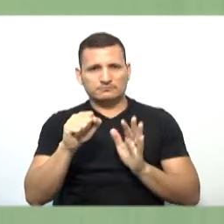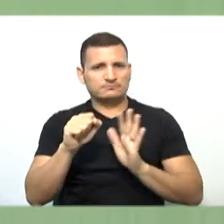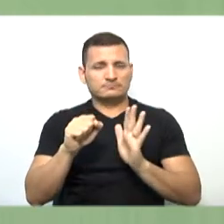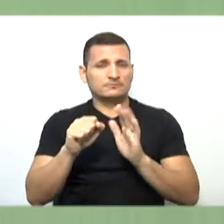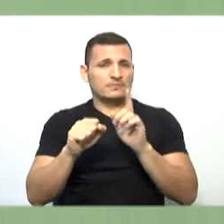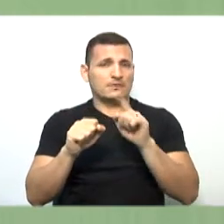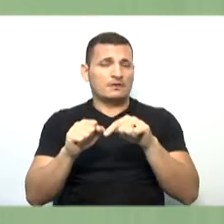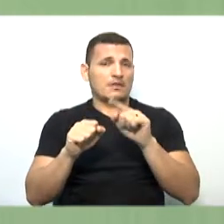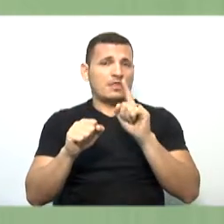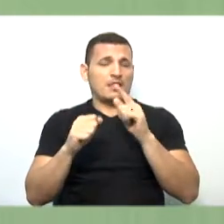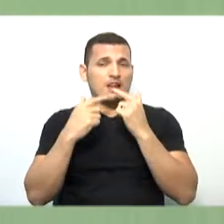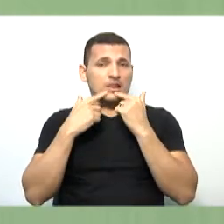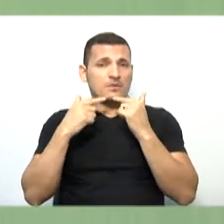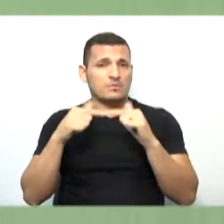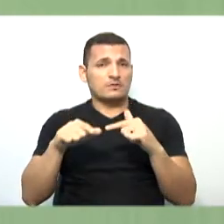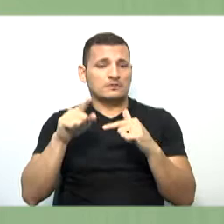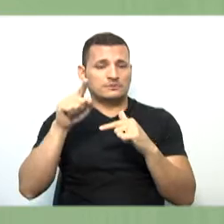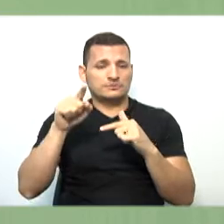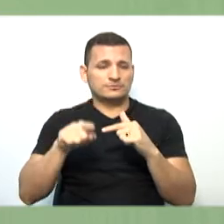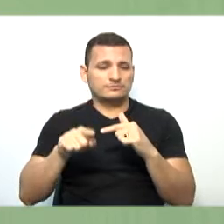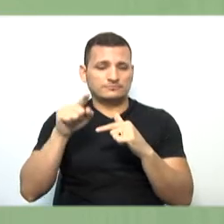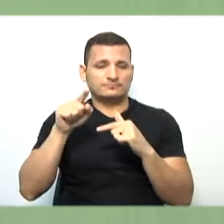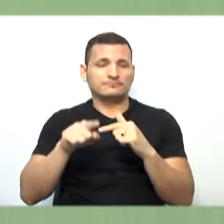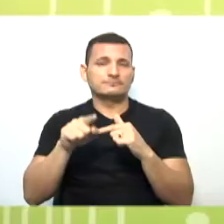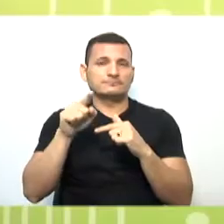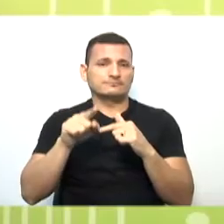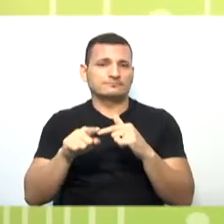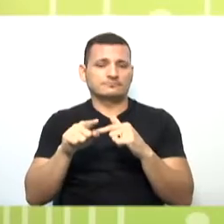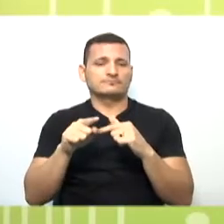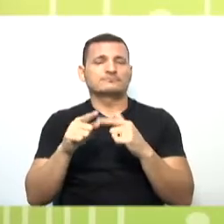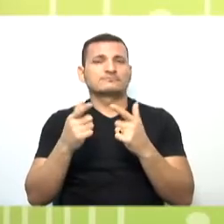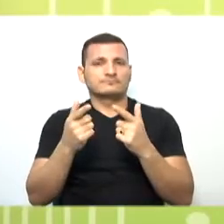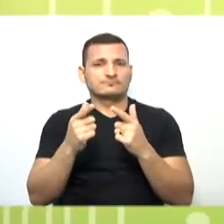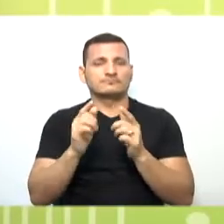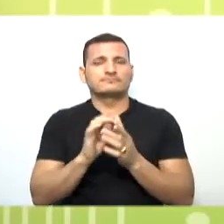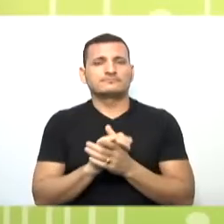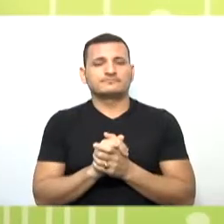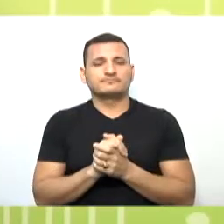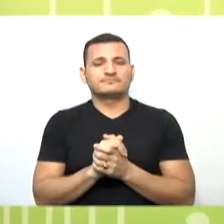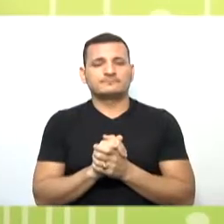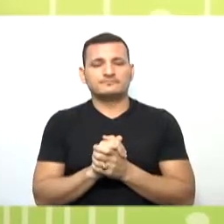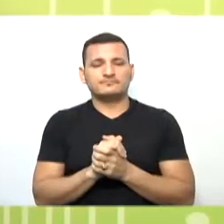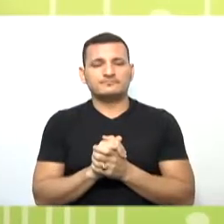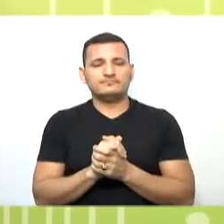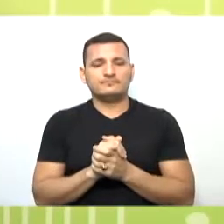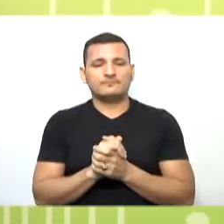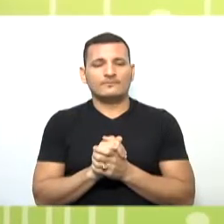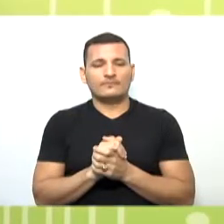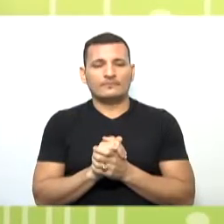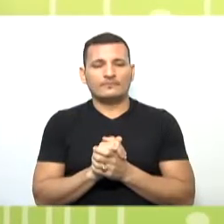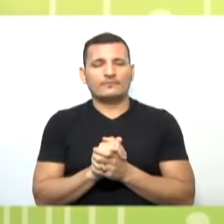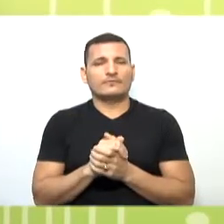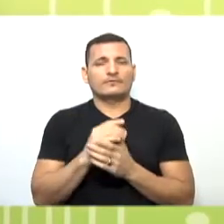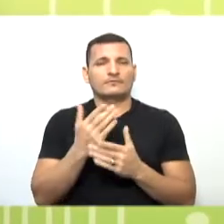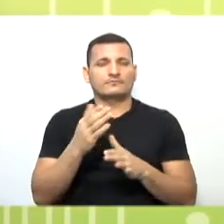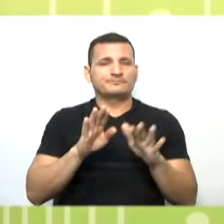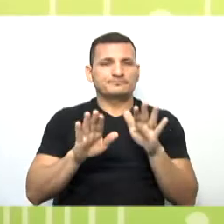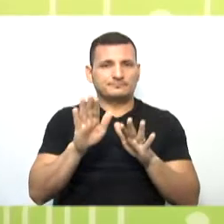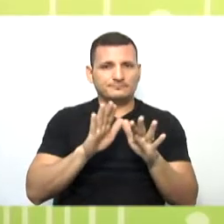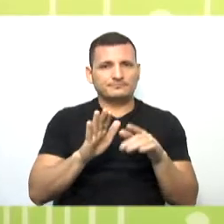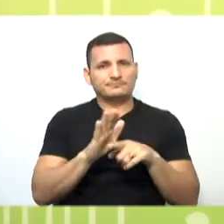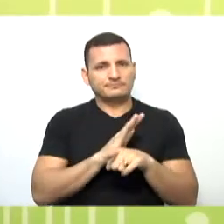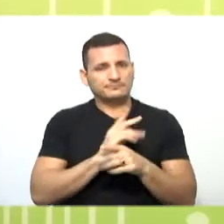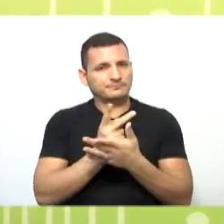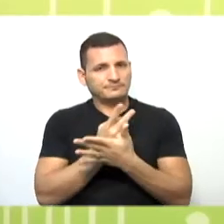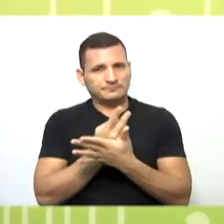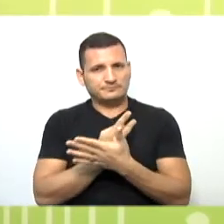as linguagens que as camadas são escritas, certo? Então, cuidado com isso daí para não